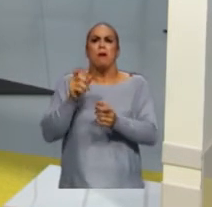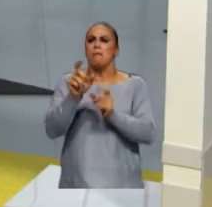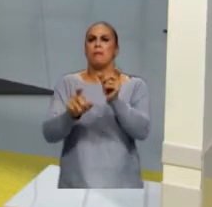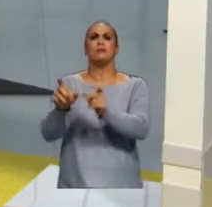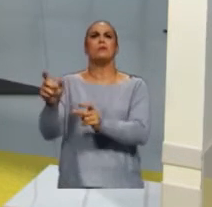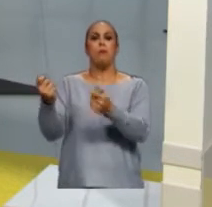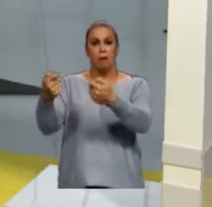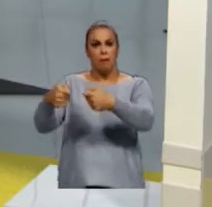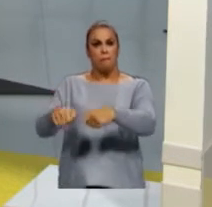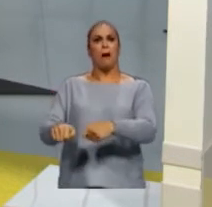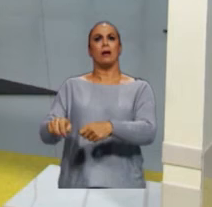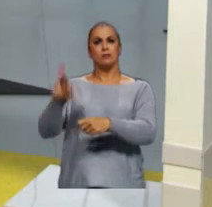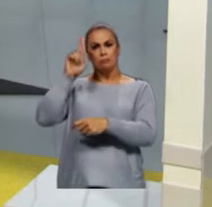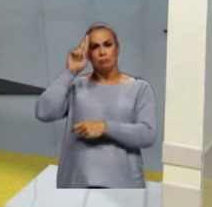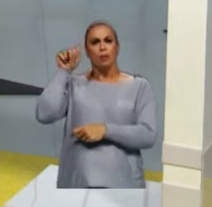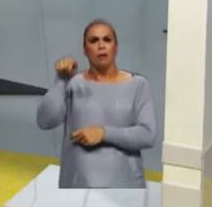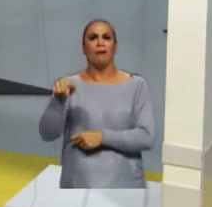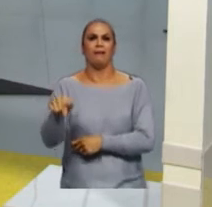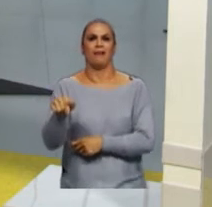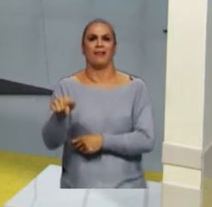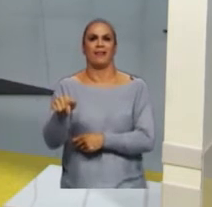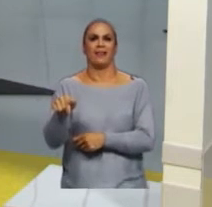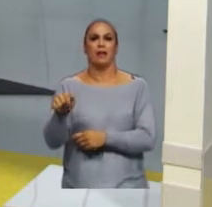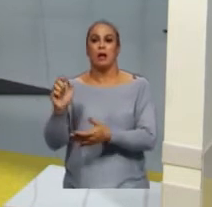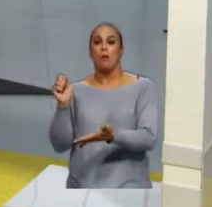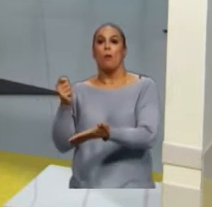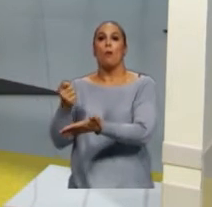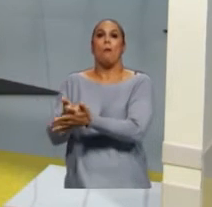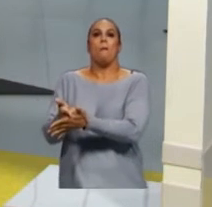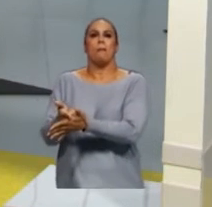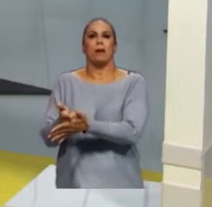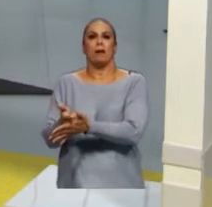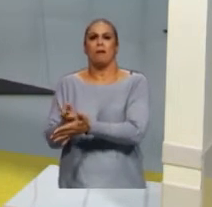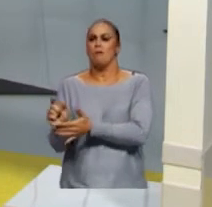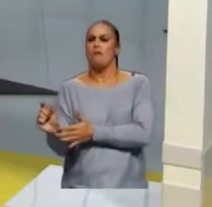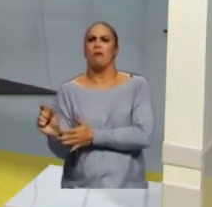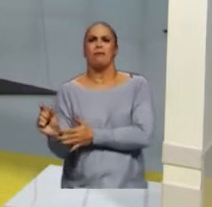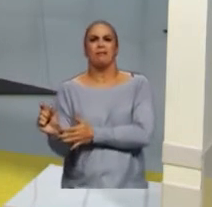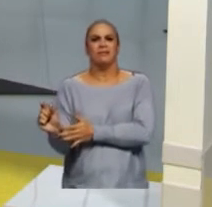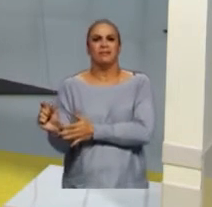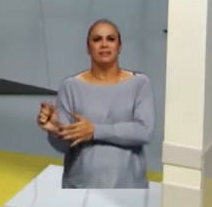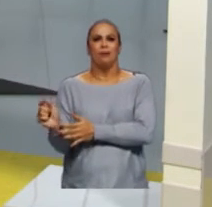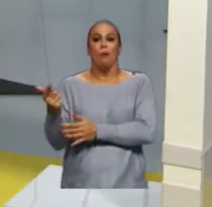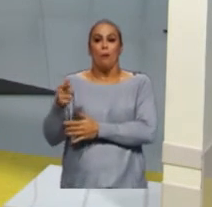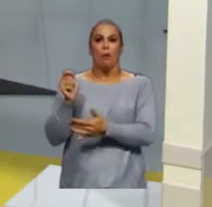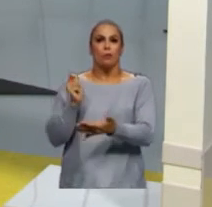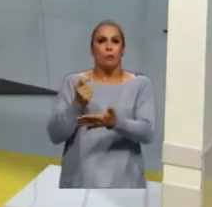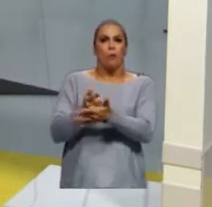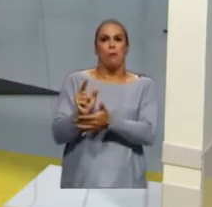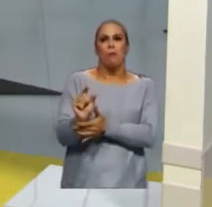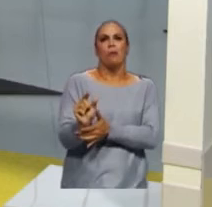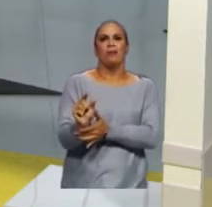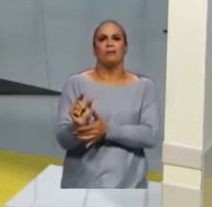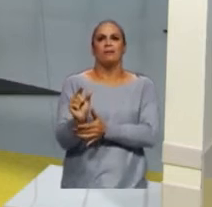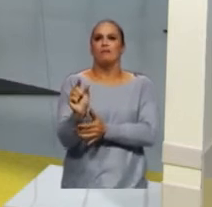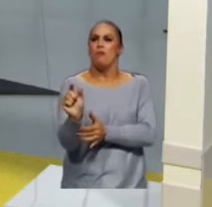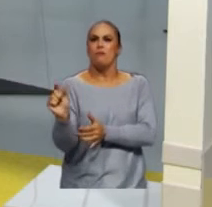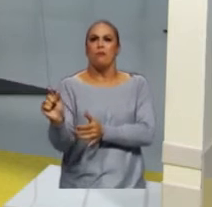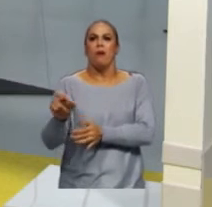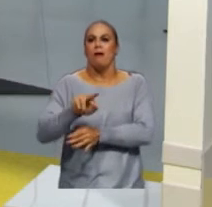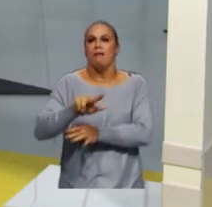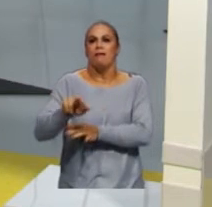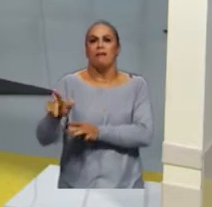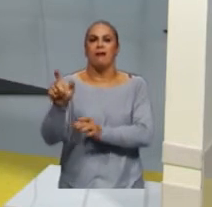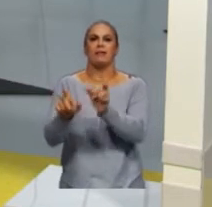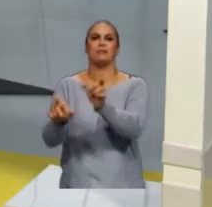suas ações, que são donas dos seus títulos. Então, esse capitalismo financeiro, ele vai permitir a redução